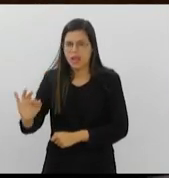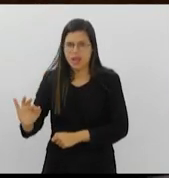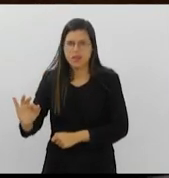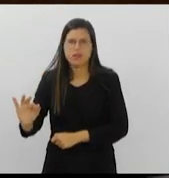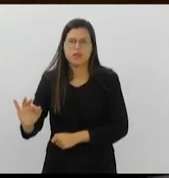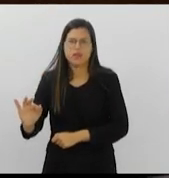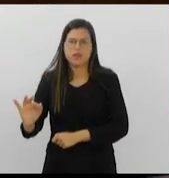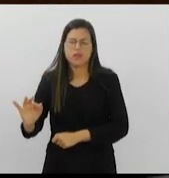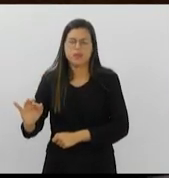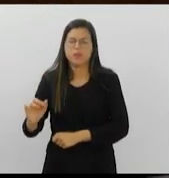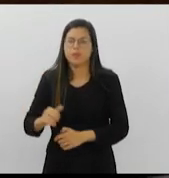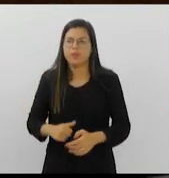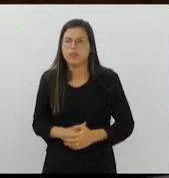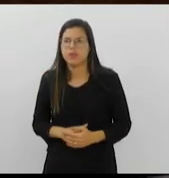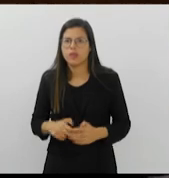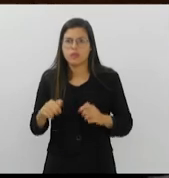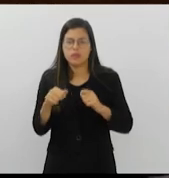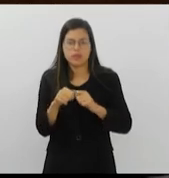reivindicar...